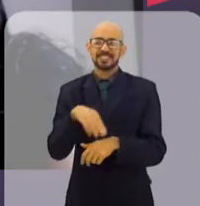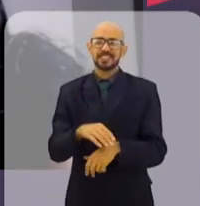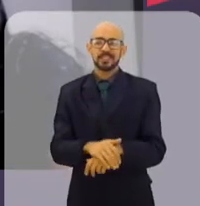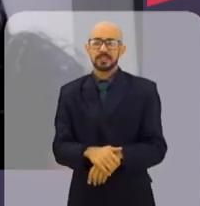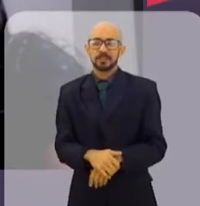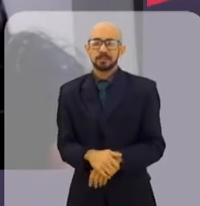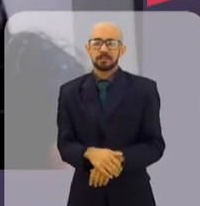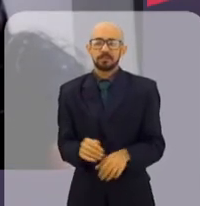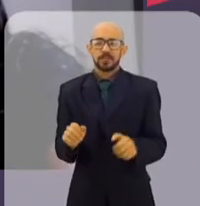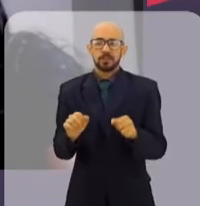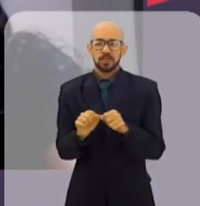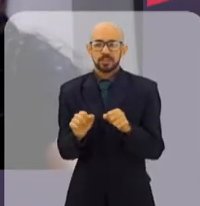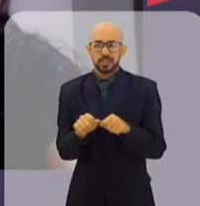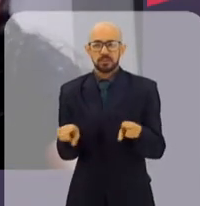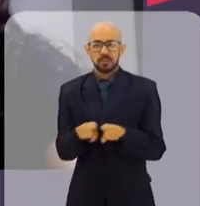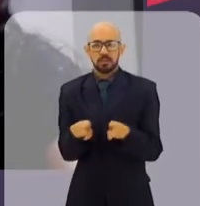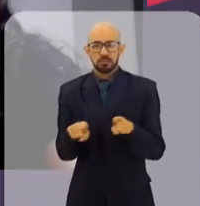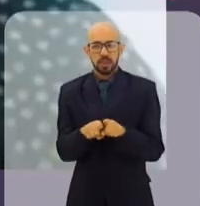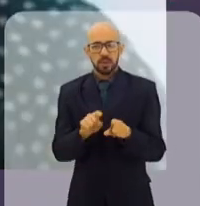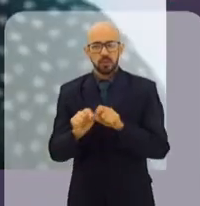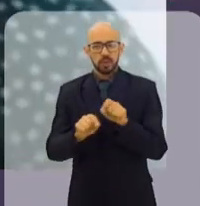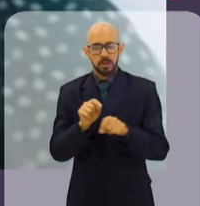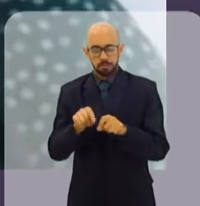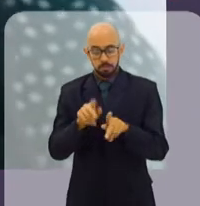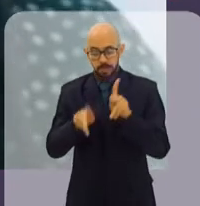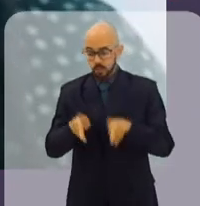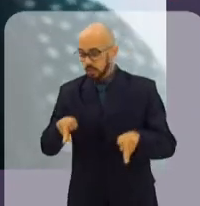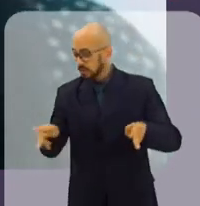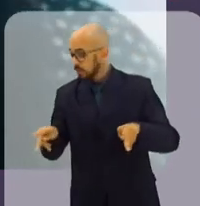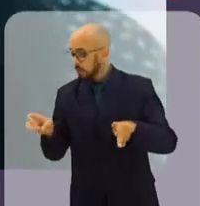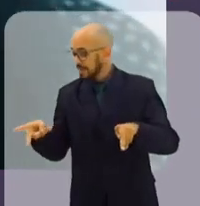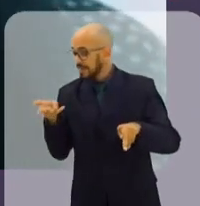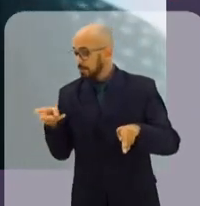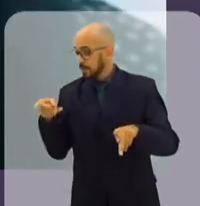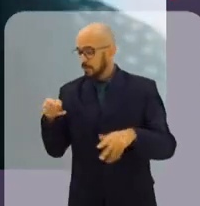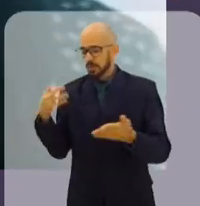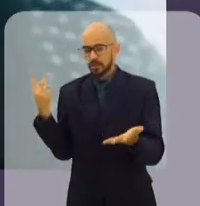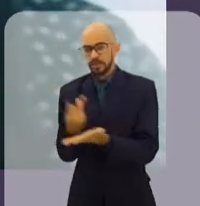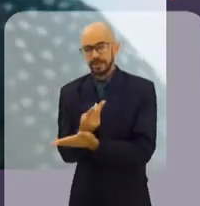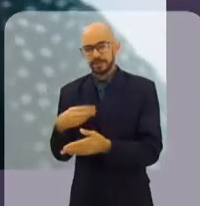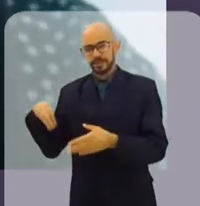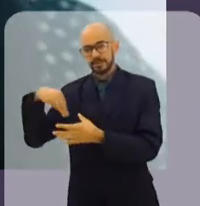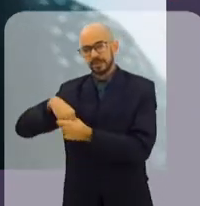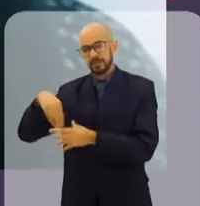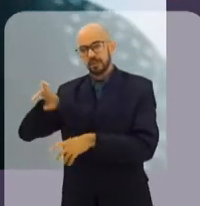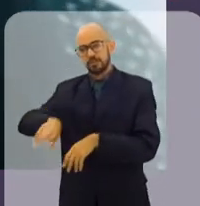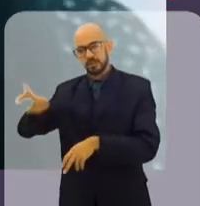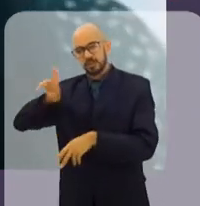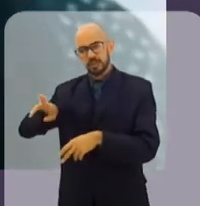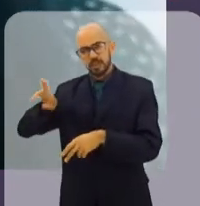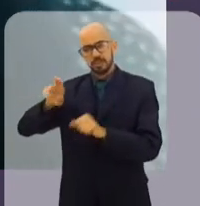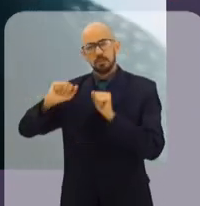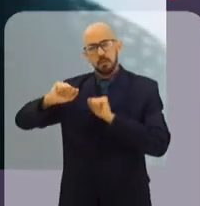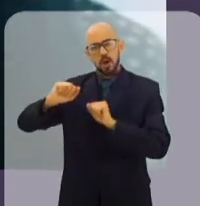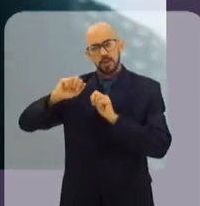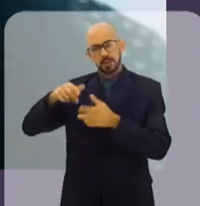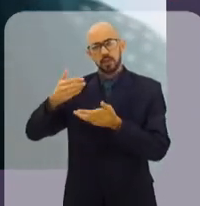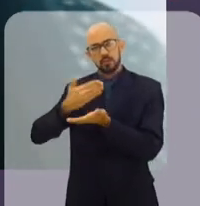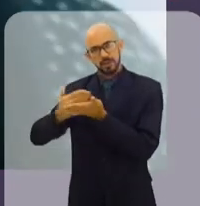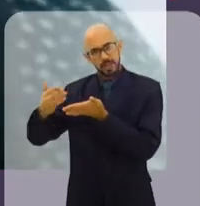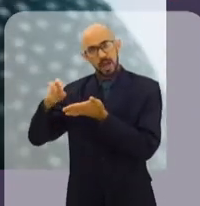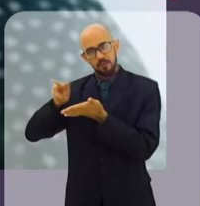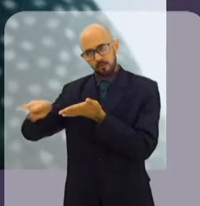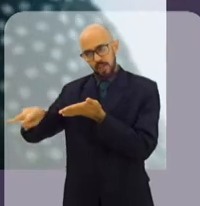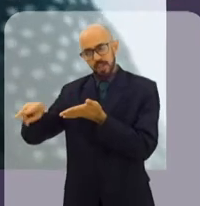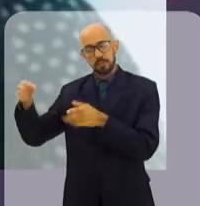muito interessante de pessoas que estão vendo o que está acontecendo na universidade, estão fora, podem passar a ver,